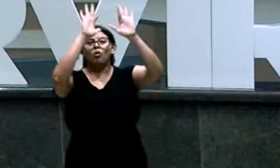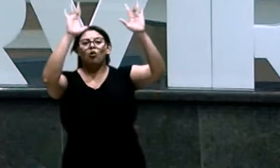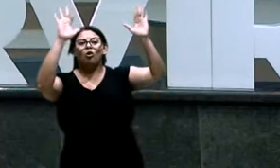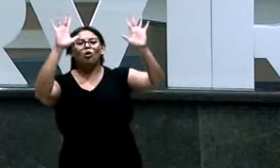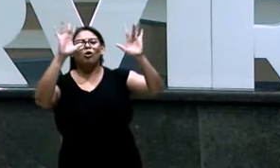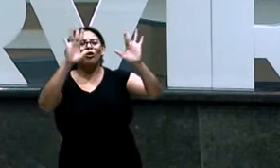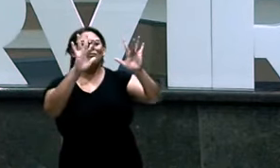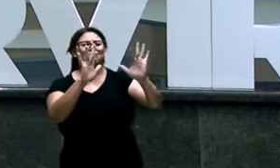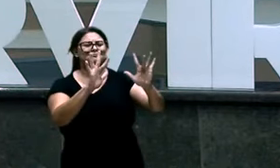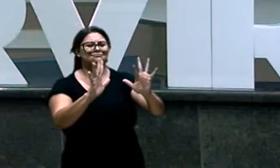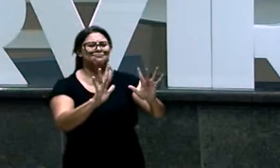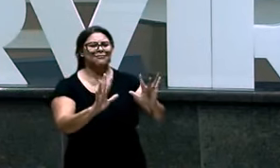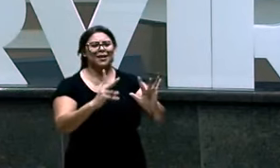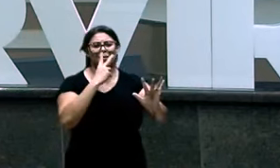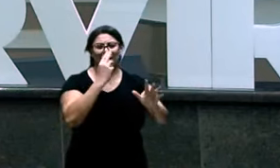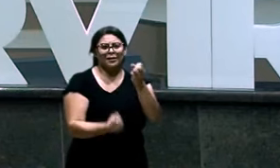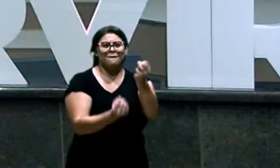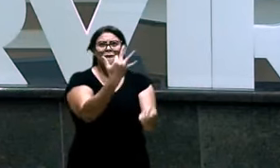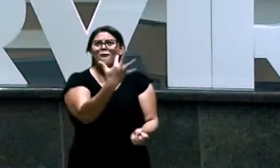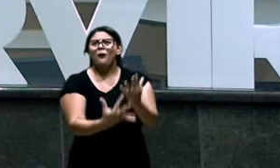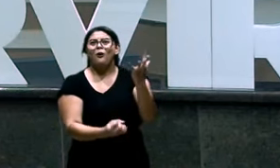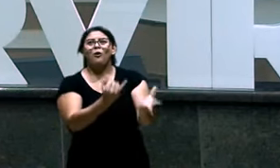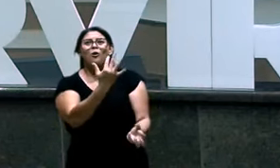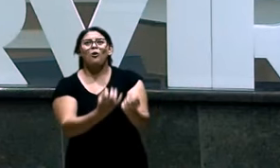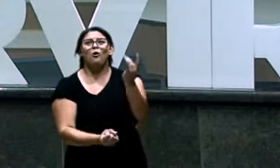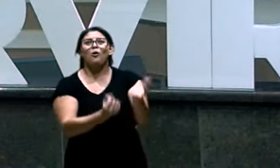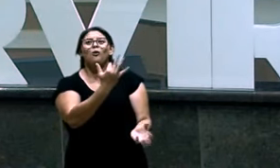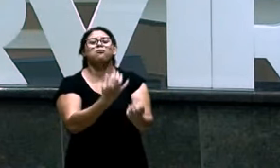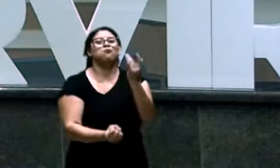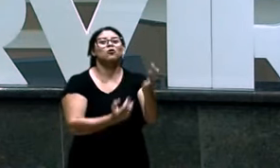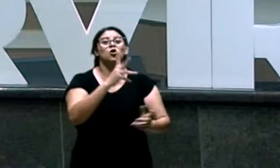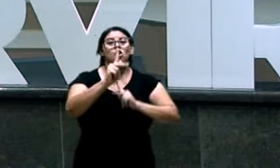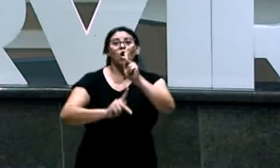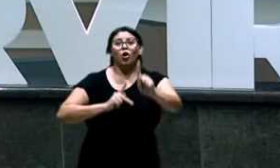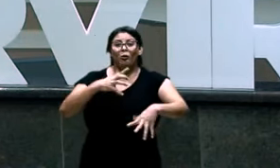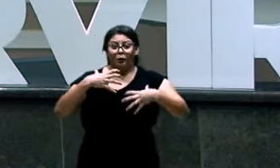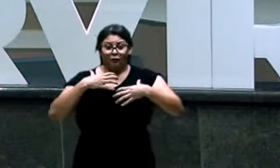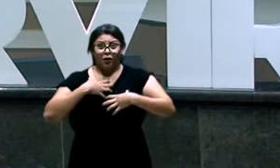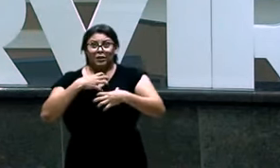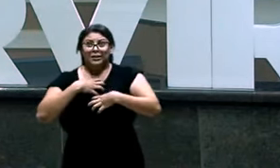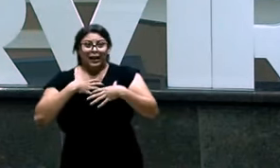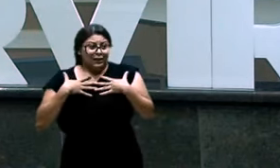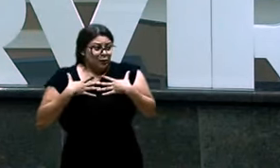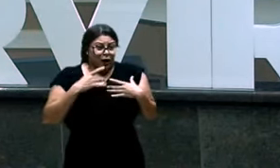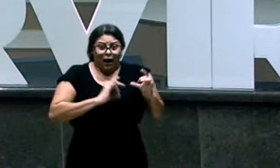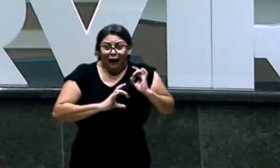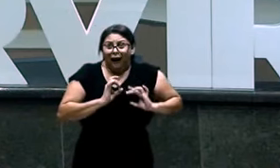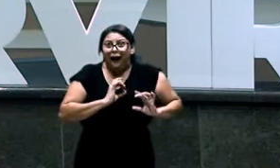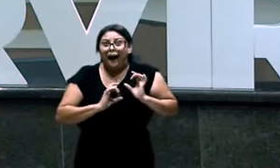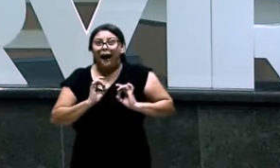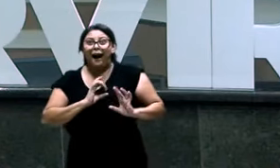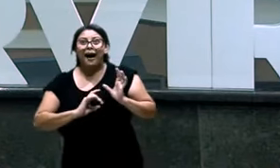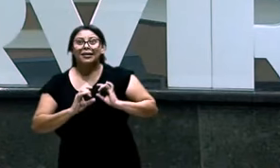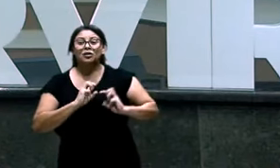dentro. O peso da glória fez com que os hebreus tremessem. Os hebreus até falaram para